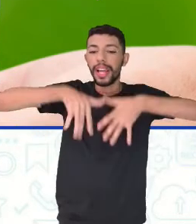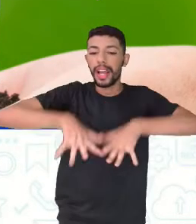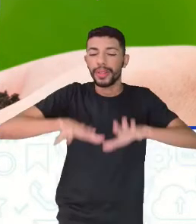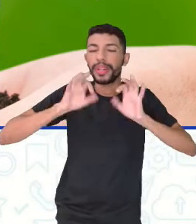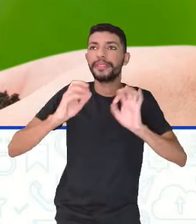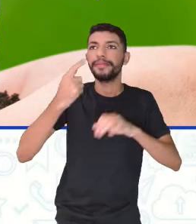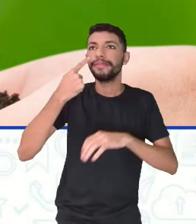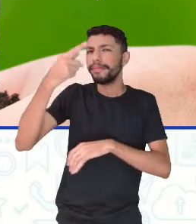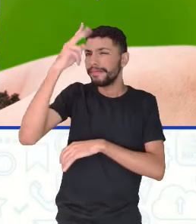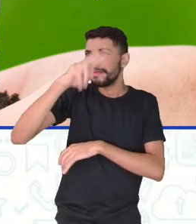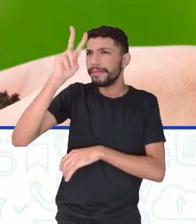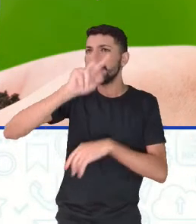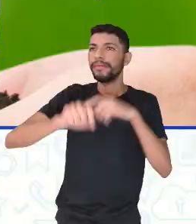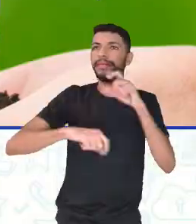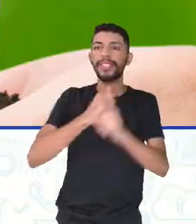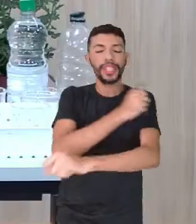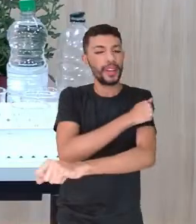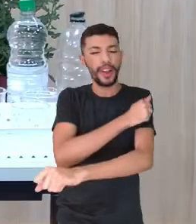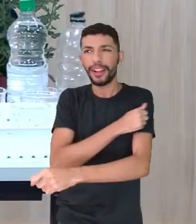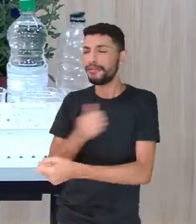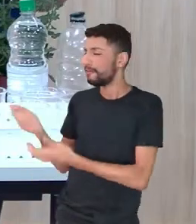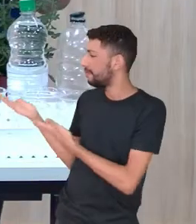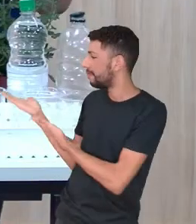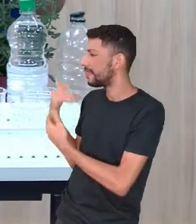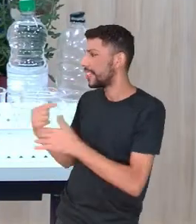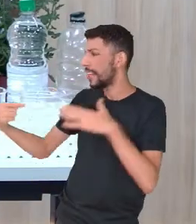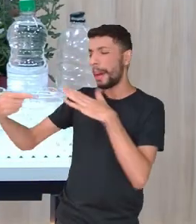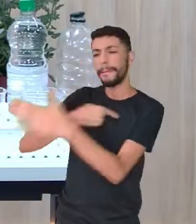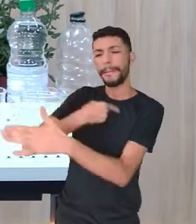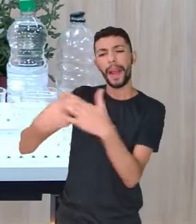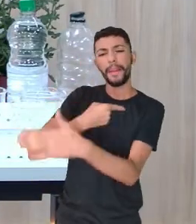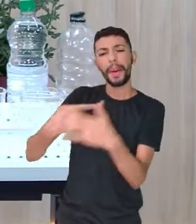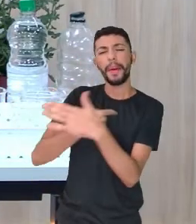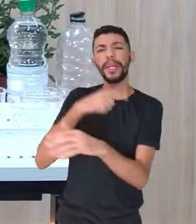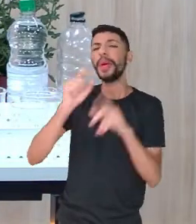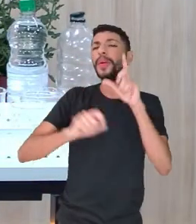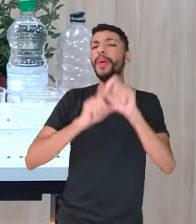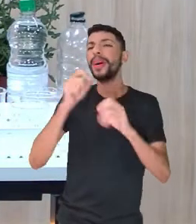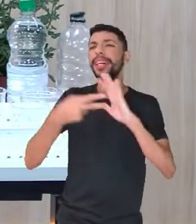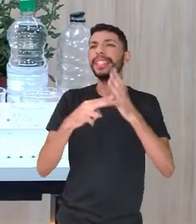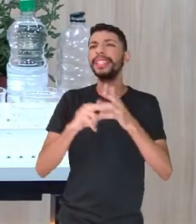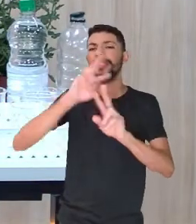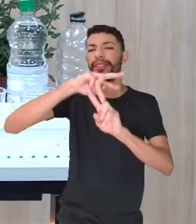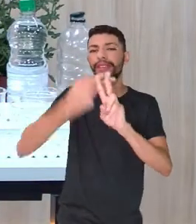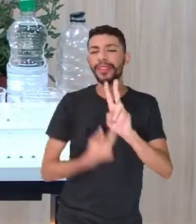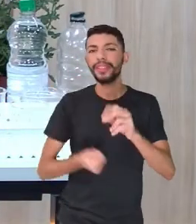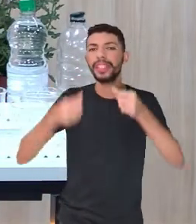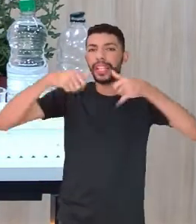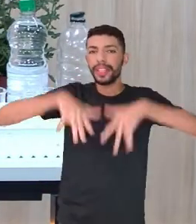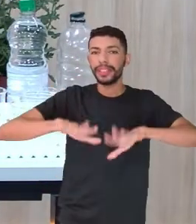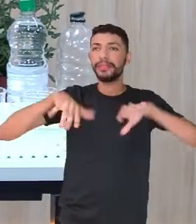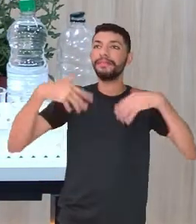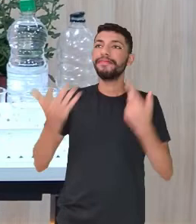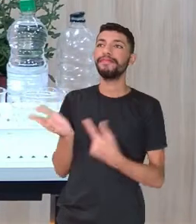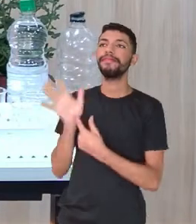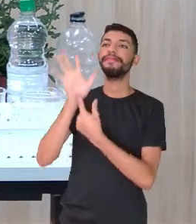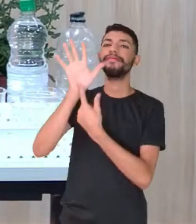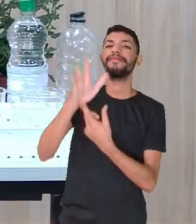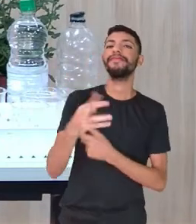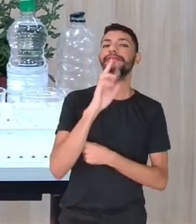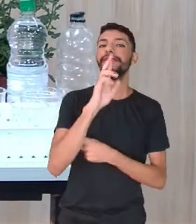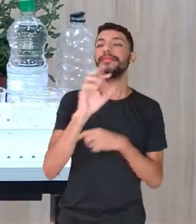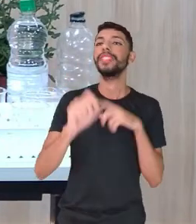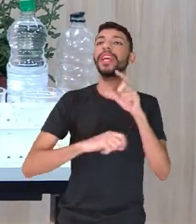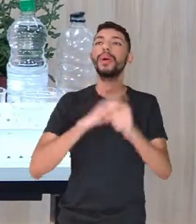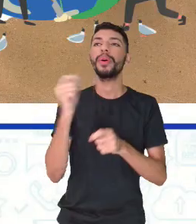Lembram, né, desse aluno que estava me fazendo a pergunta, o que são recursos naturais? E aí eu trouxe a resposta, né, que